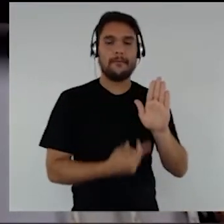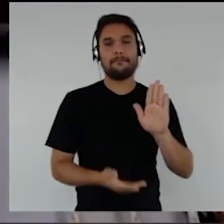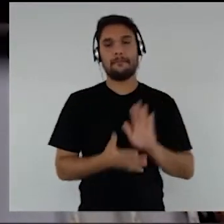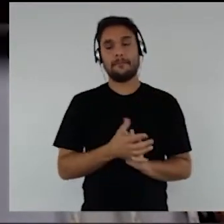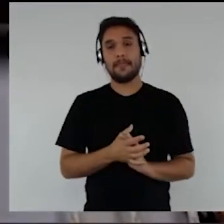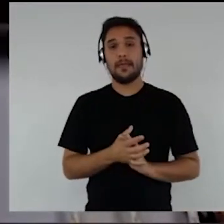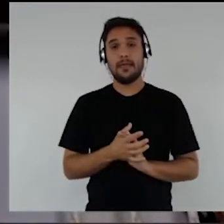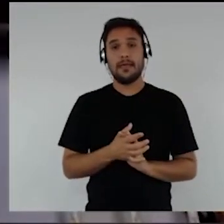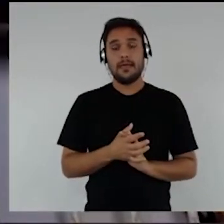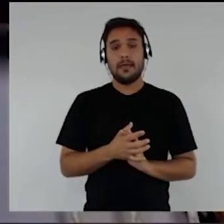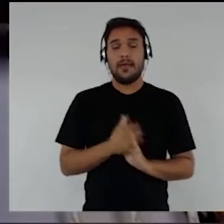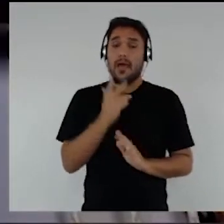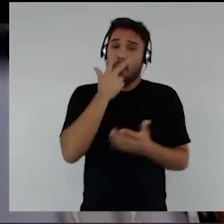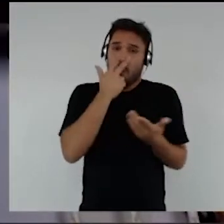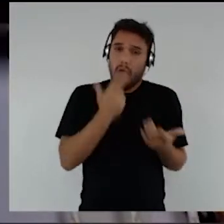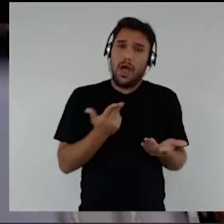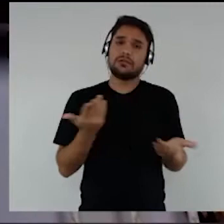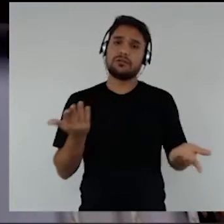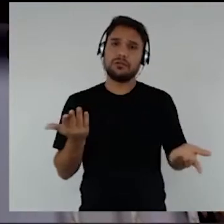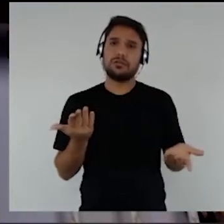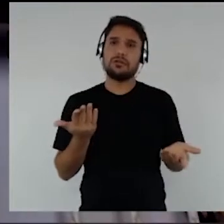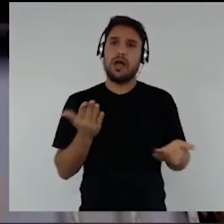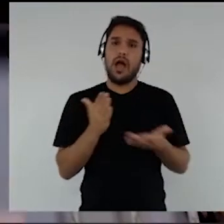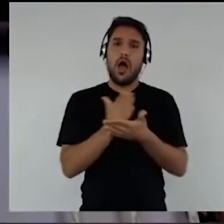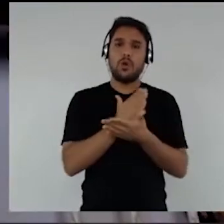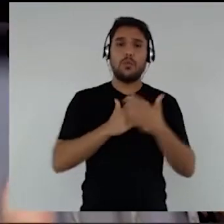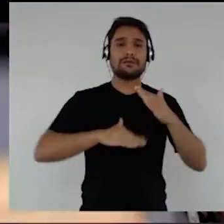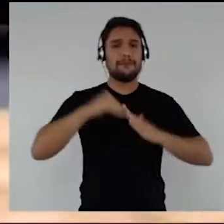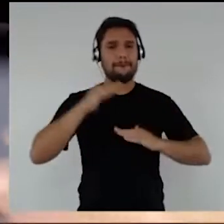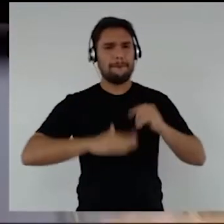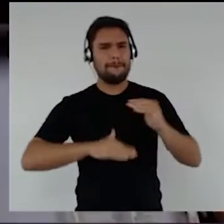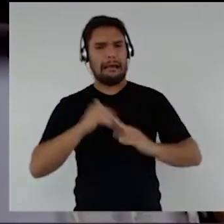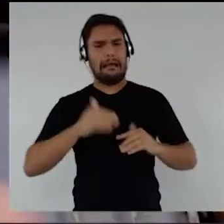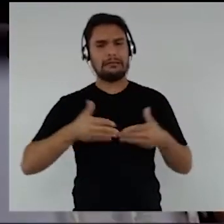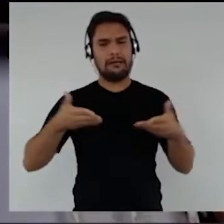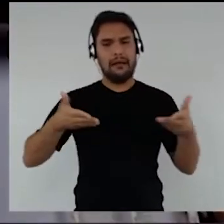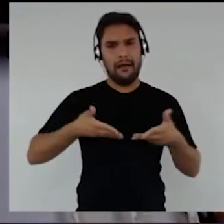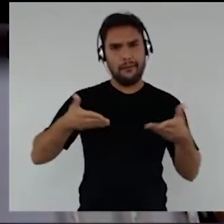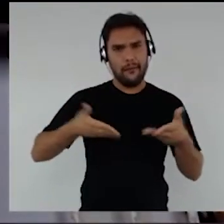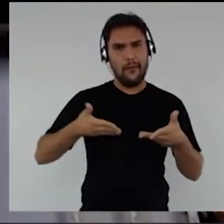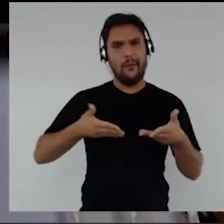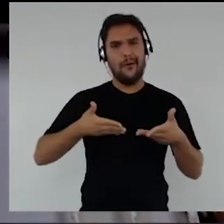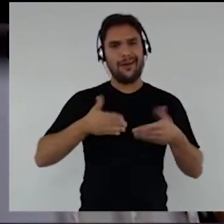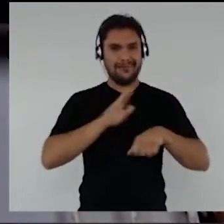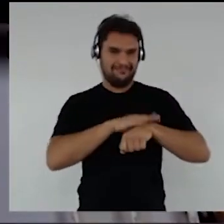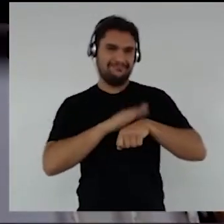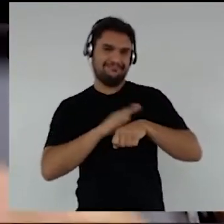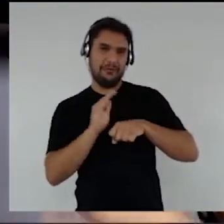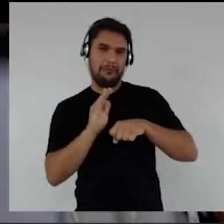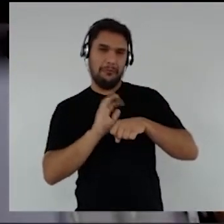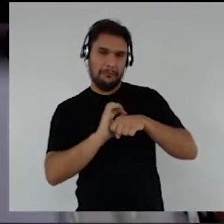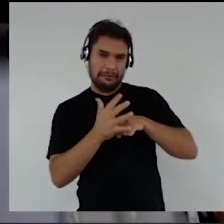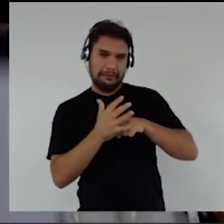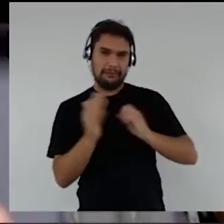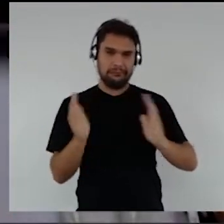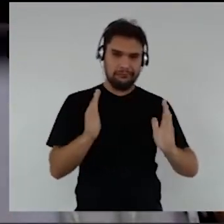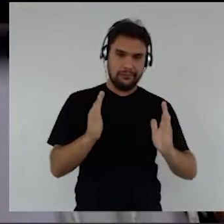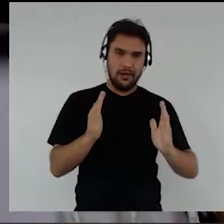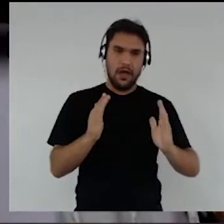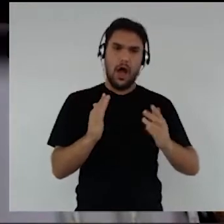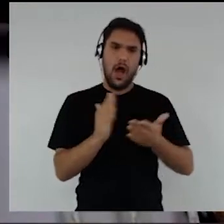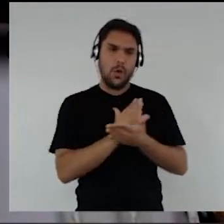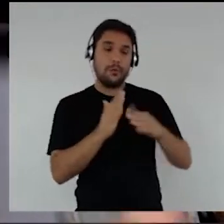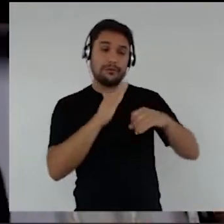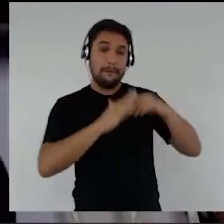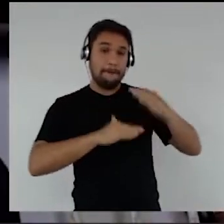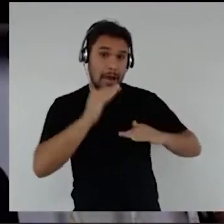Eu acho que algumas práticas que têm se instituído agora na pandemia são legítimas,